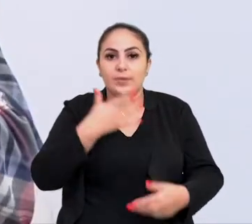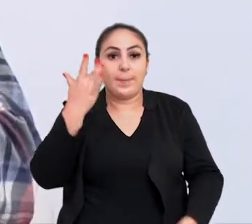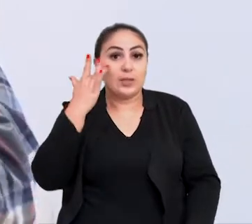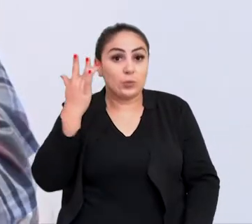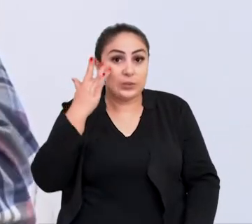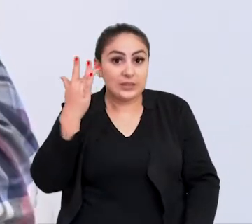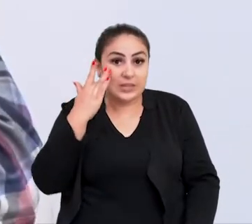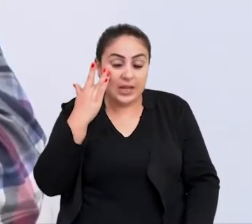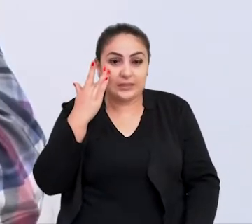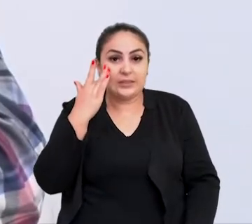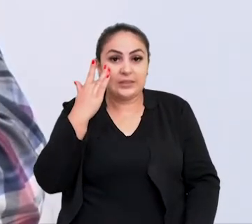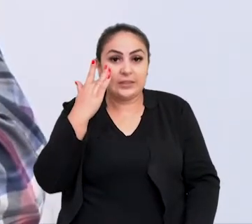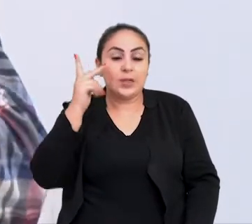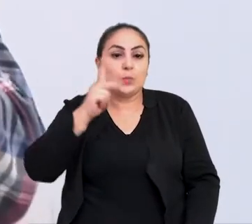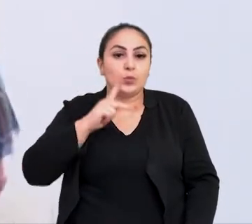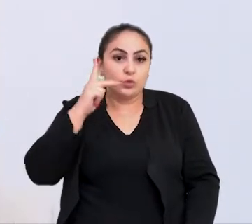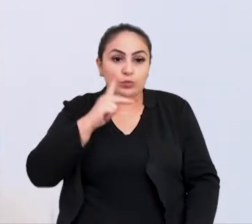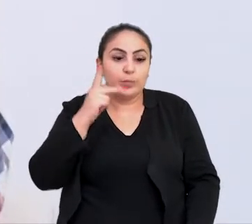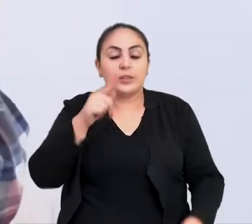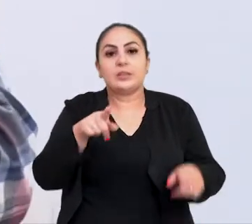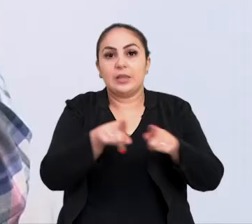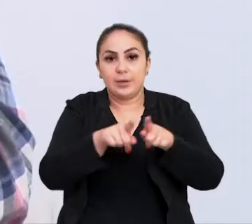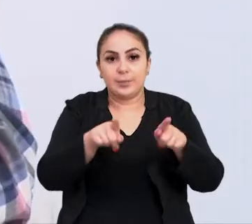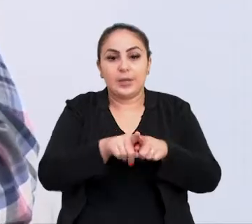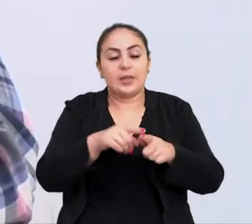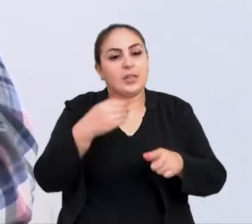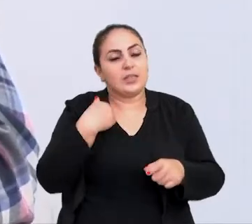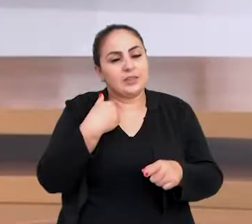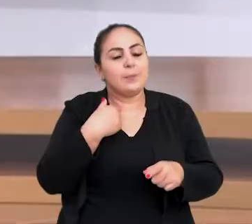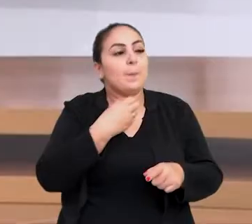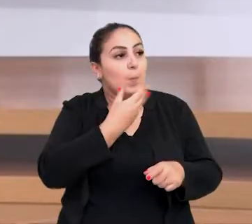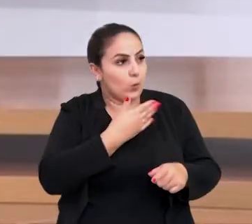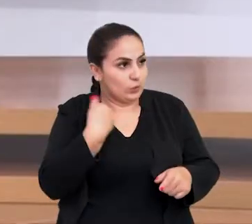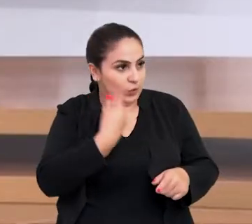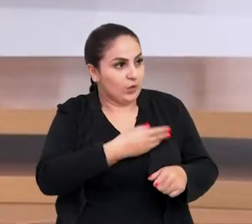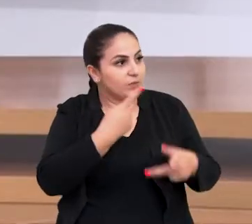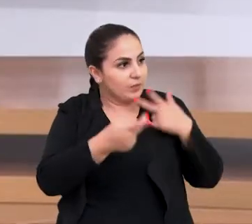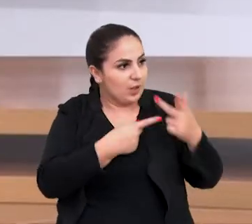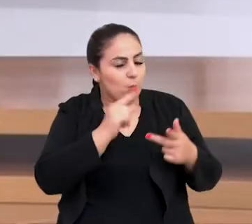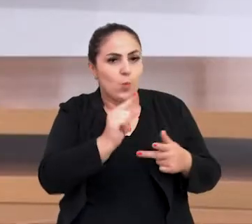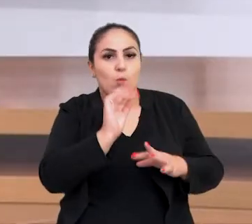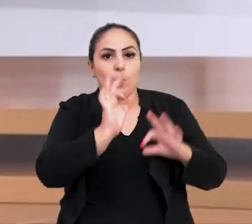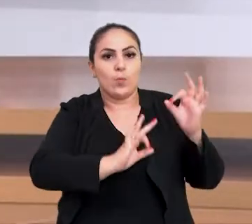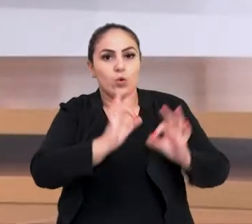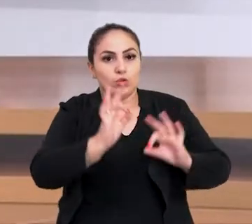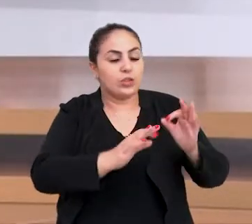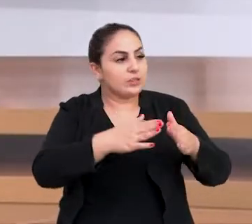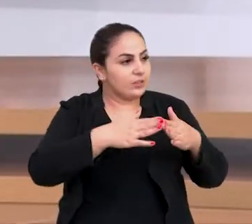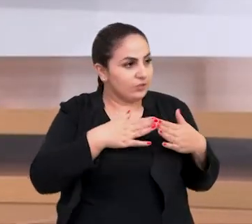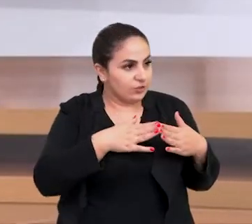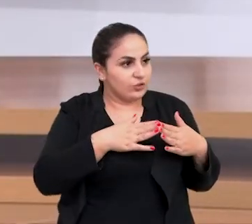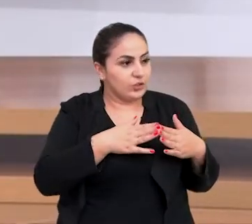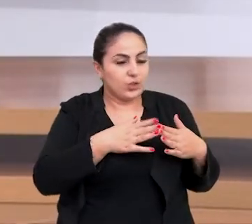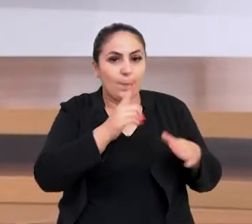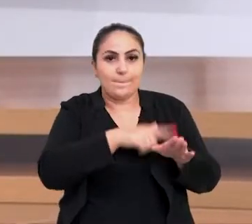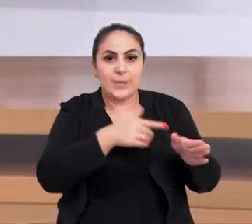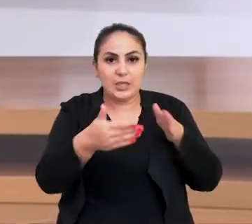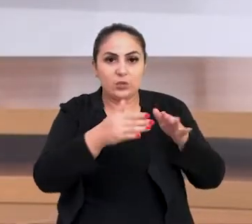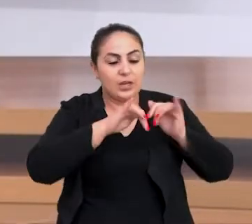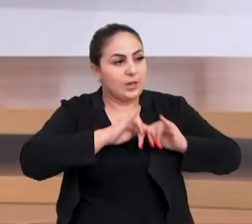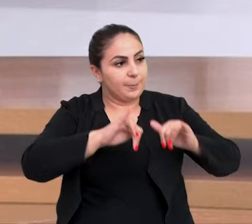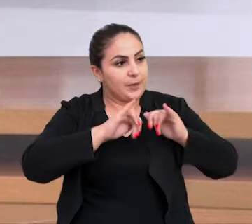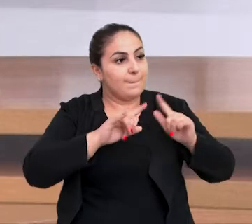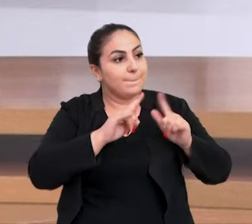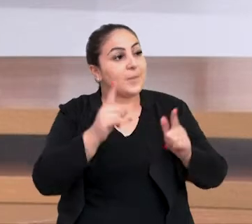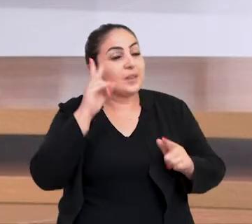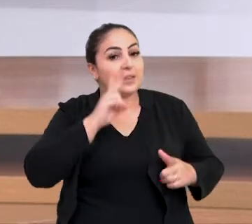a amadurecer politicamente também. Bom, a gente vai falar um pouquinho então dos projetos defendidos durante